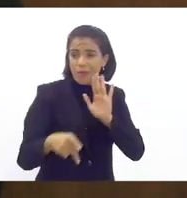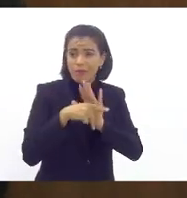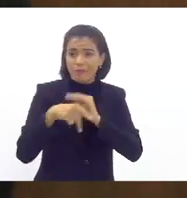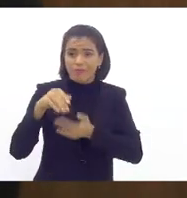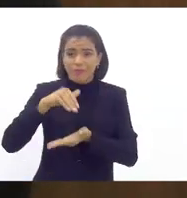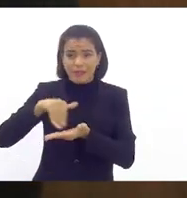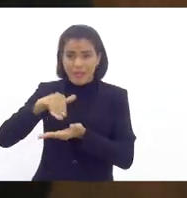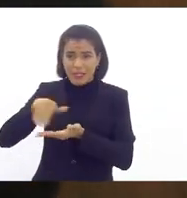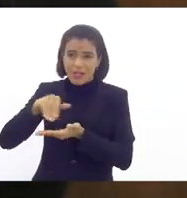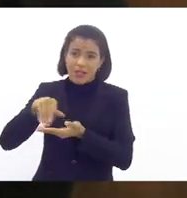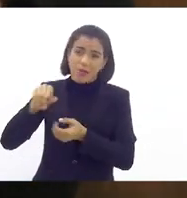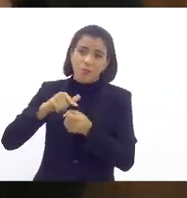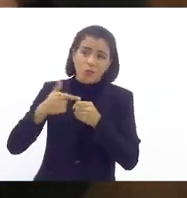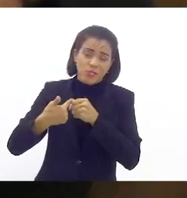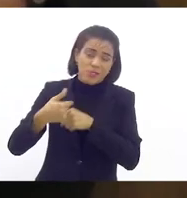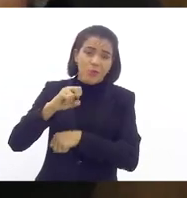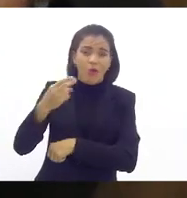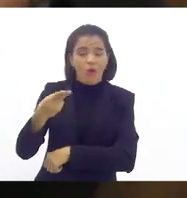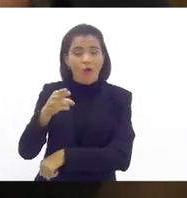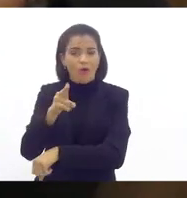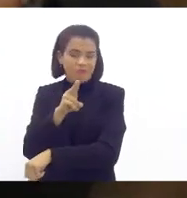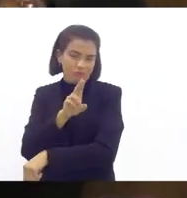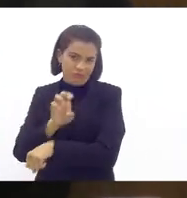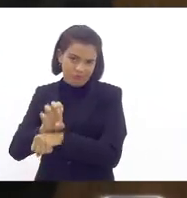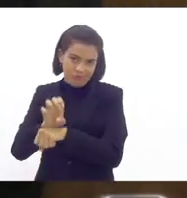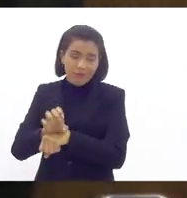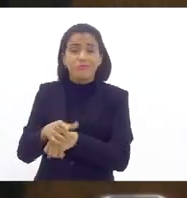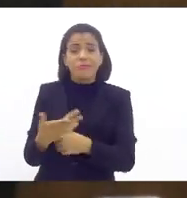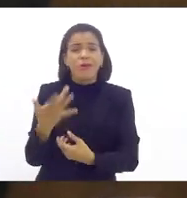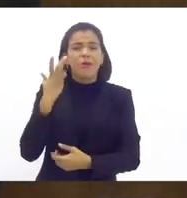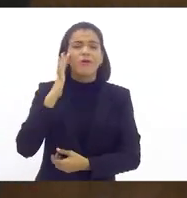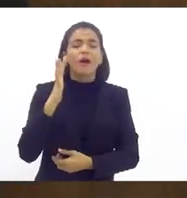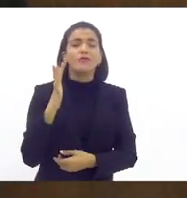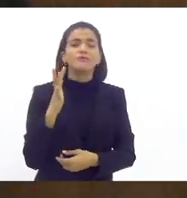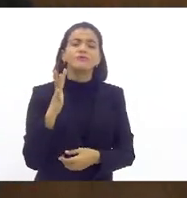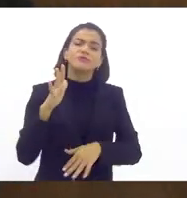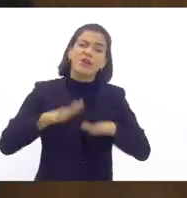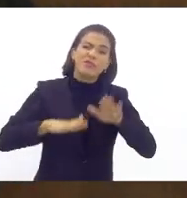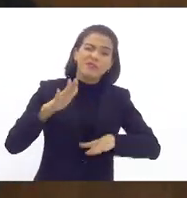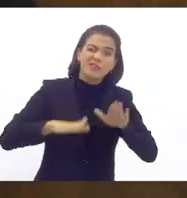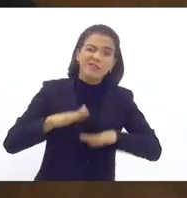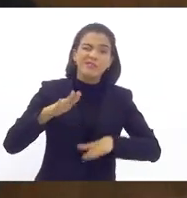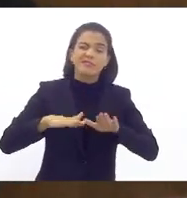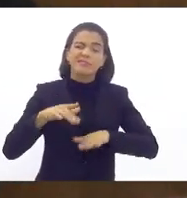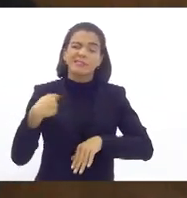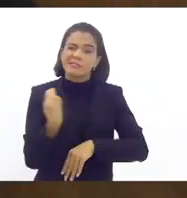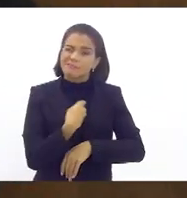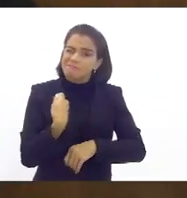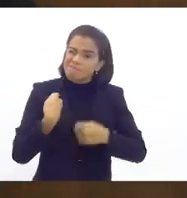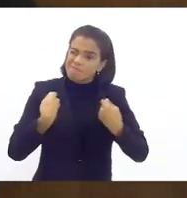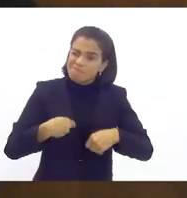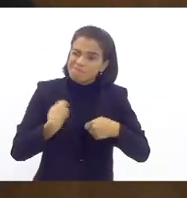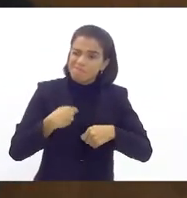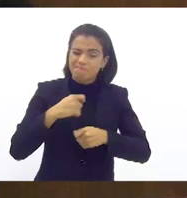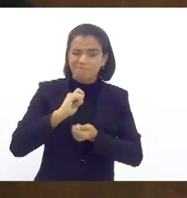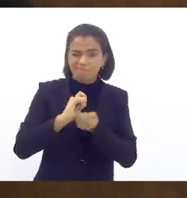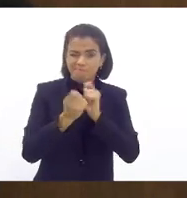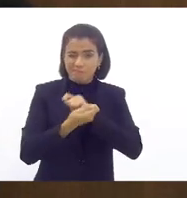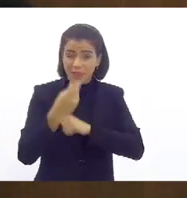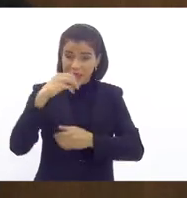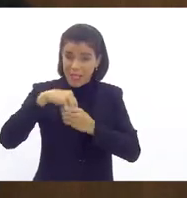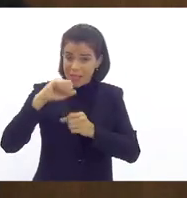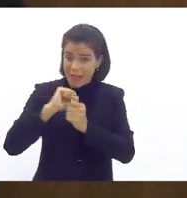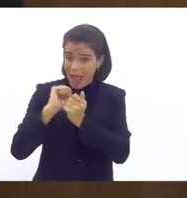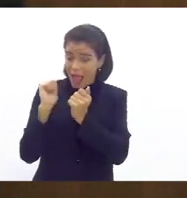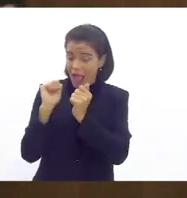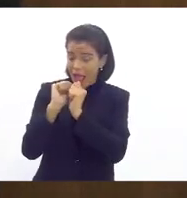Educação, tanto do Estado quanto do município. Então, acho que também, talvez, uma das coisas que a gente tem que fazer dentro dessa Casa da Alerje